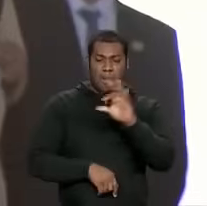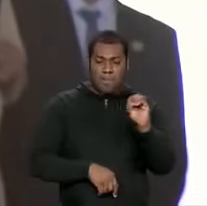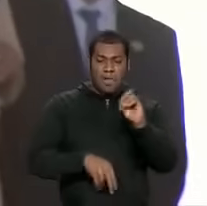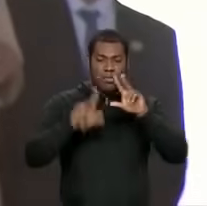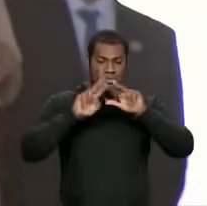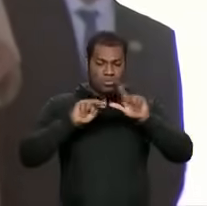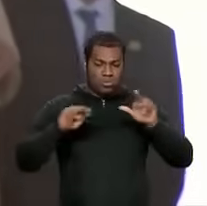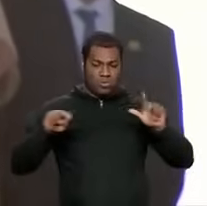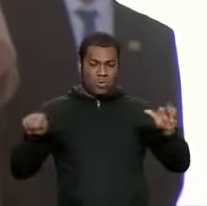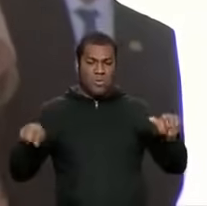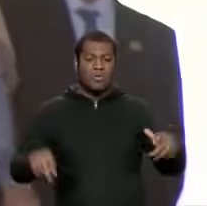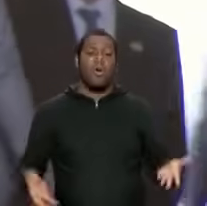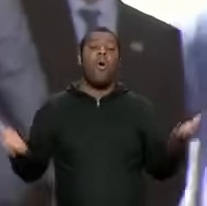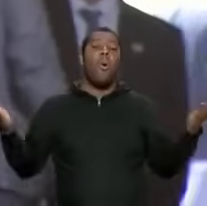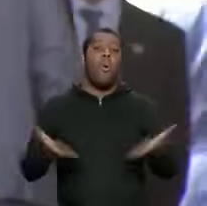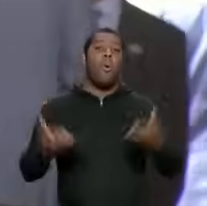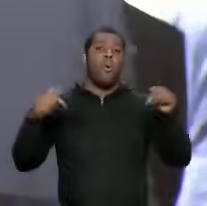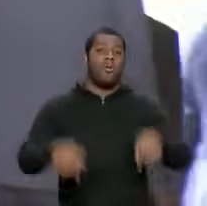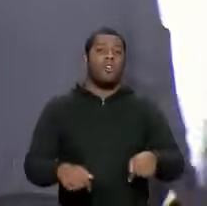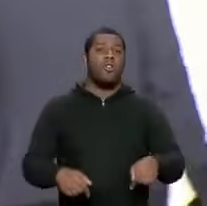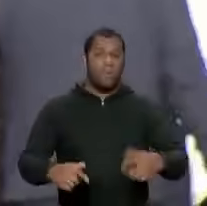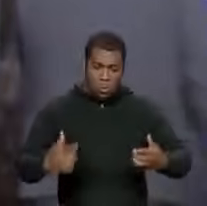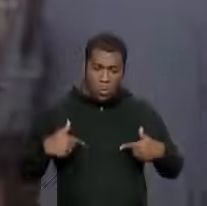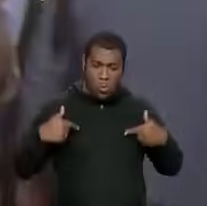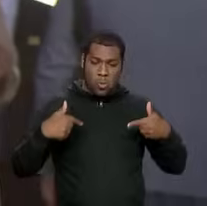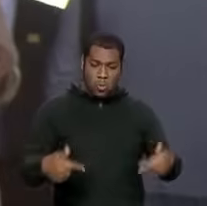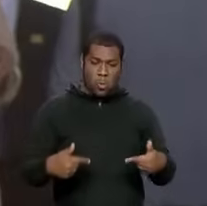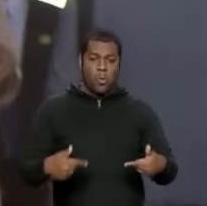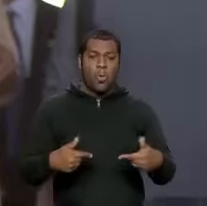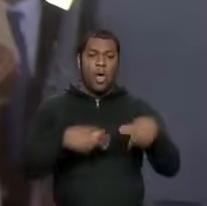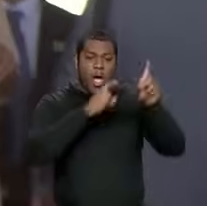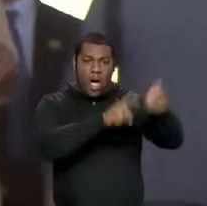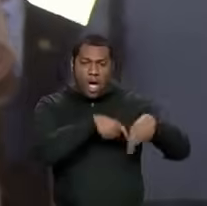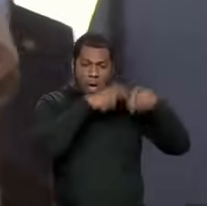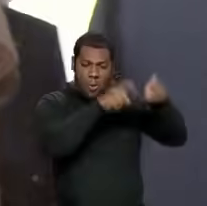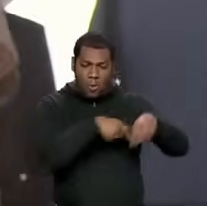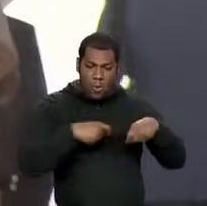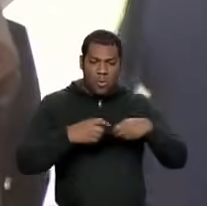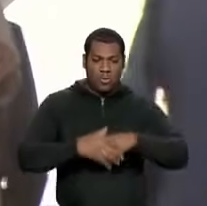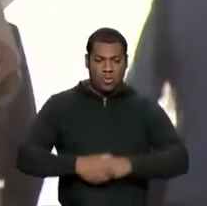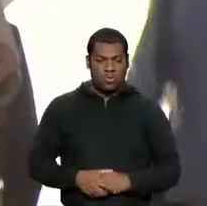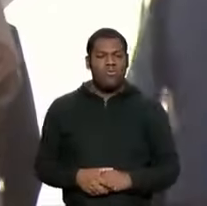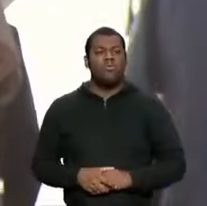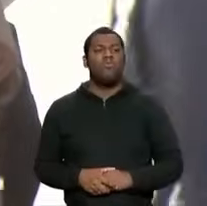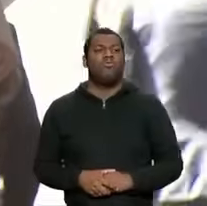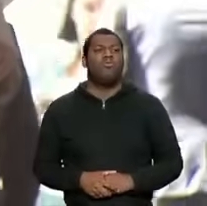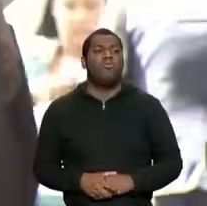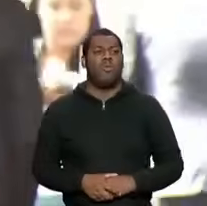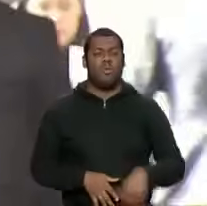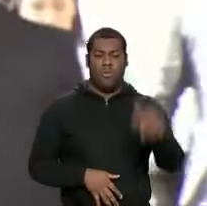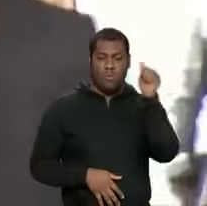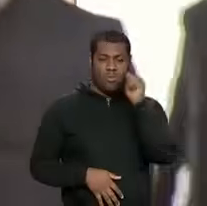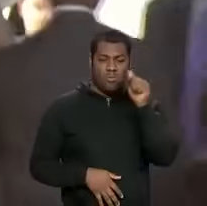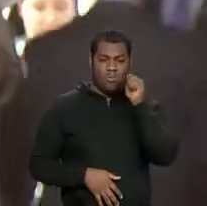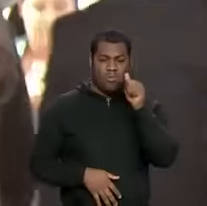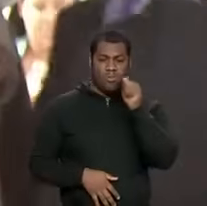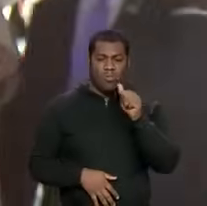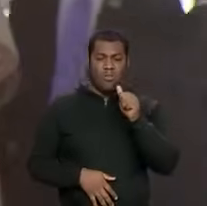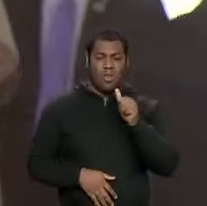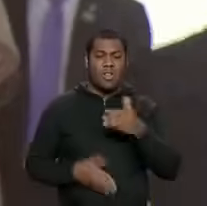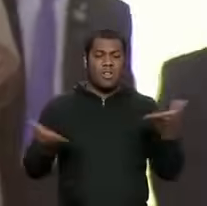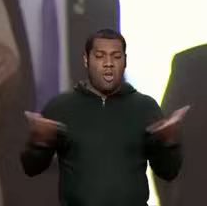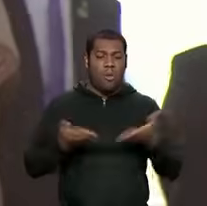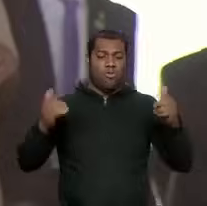estamos aqui presidente Lula na luta pela agroecologia essas mulheres elas estão aqui